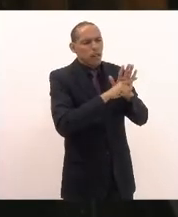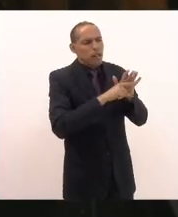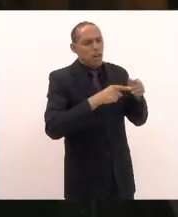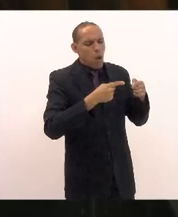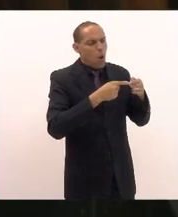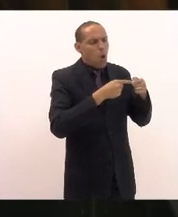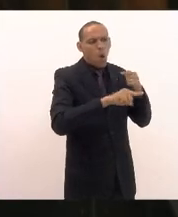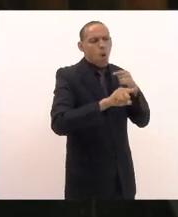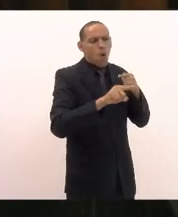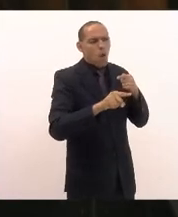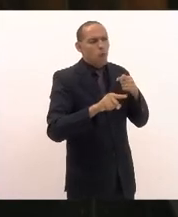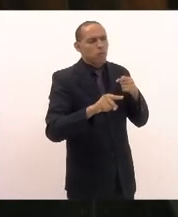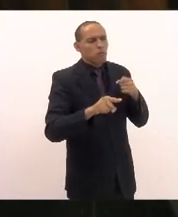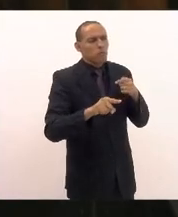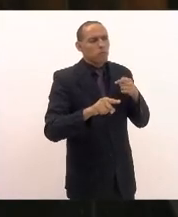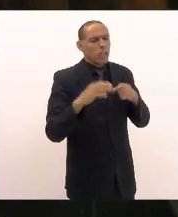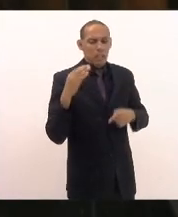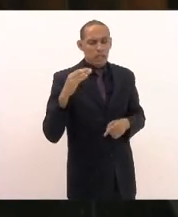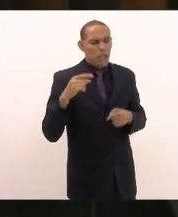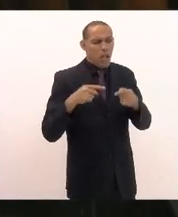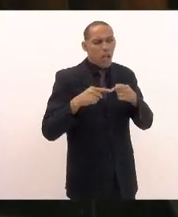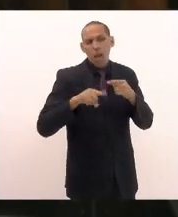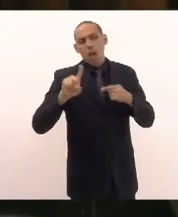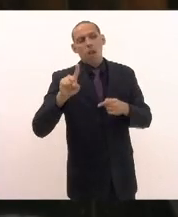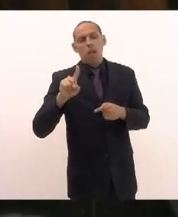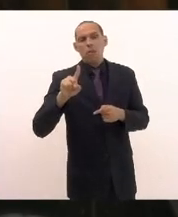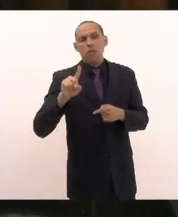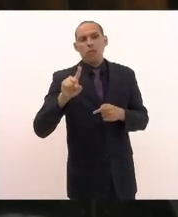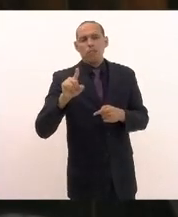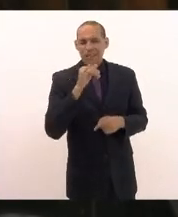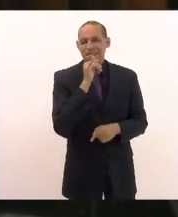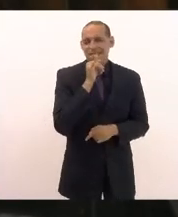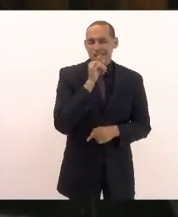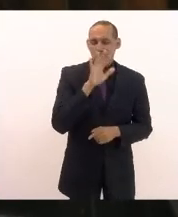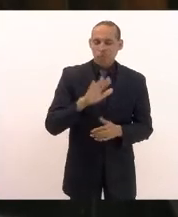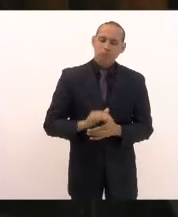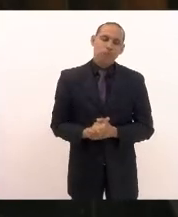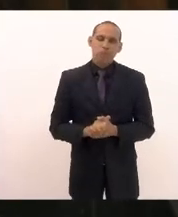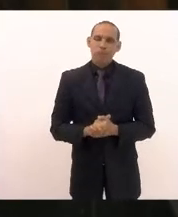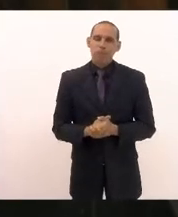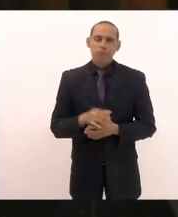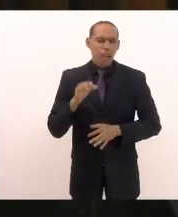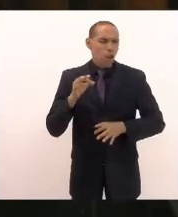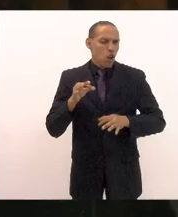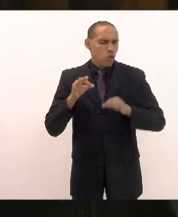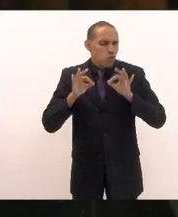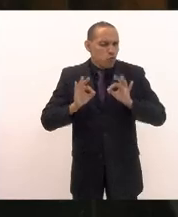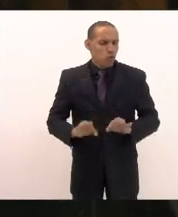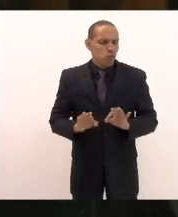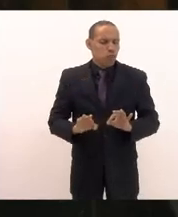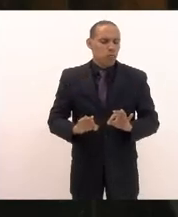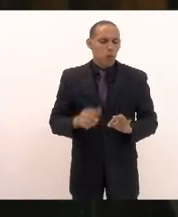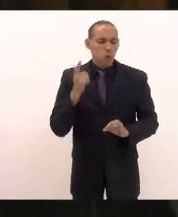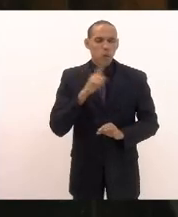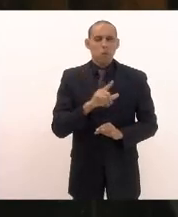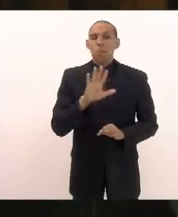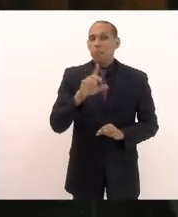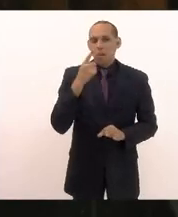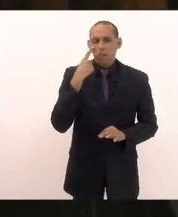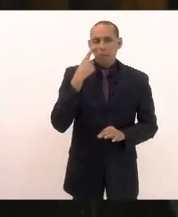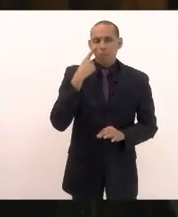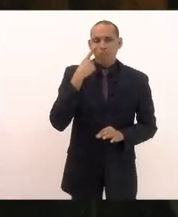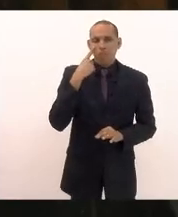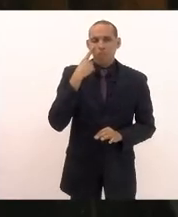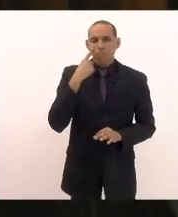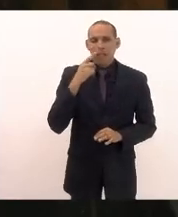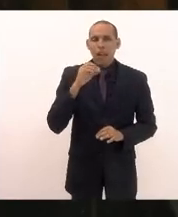anticientífico. Por exemplo, para não ser injusto, eu vou citar a decisão da